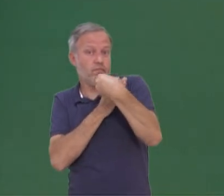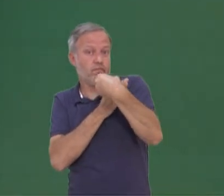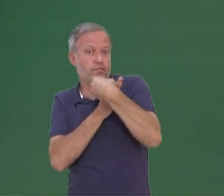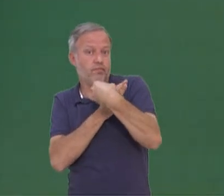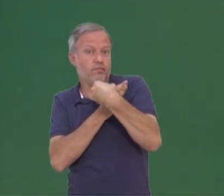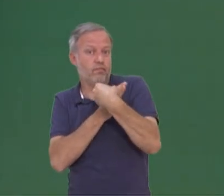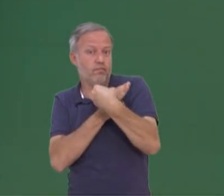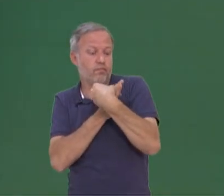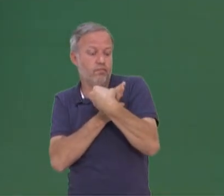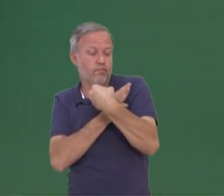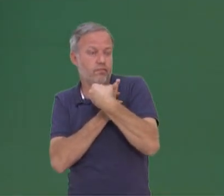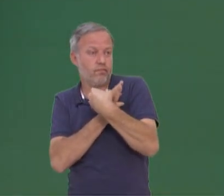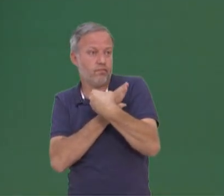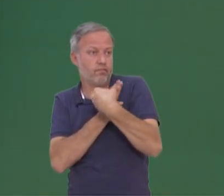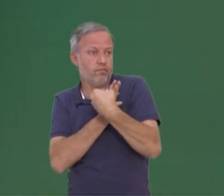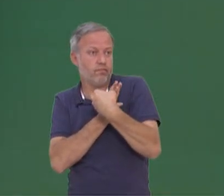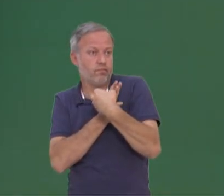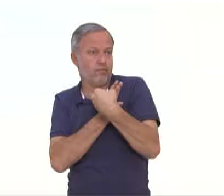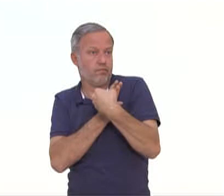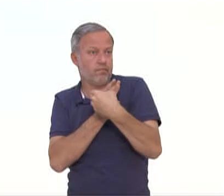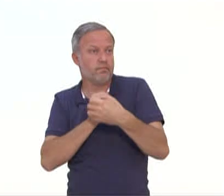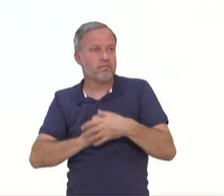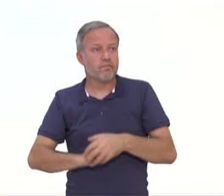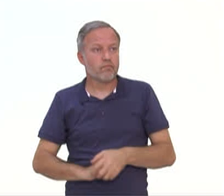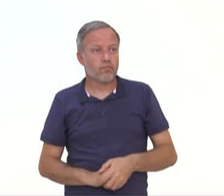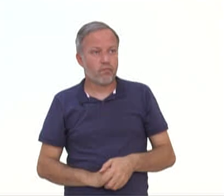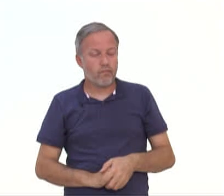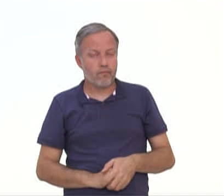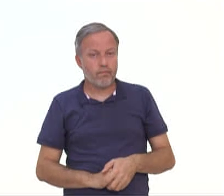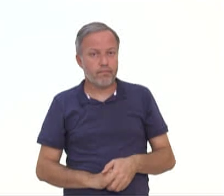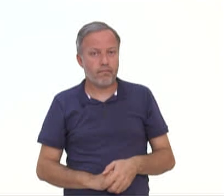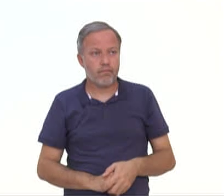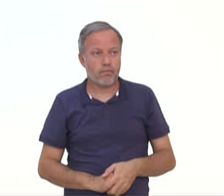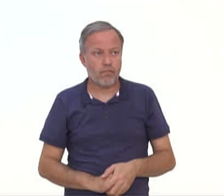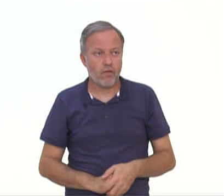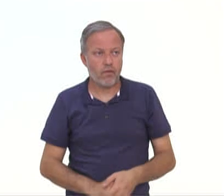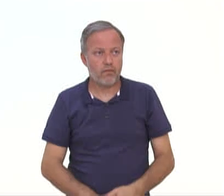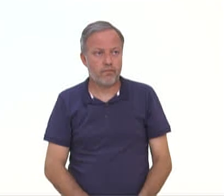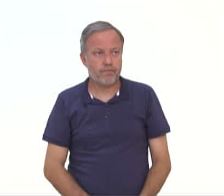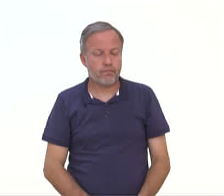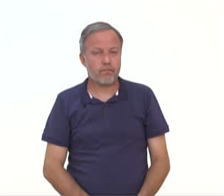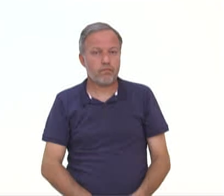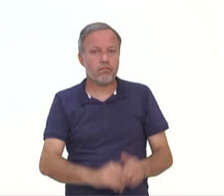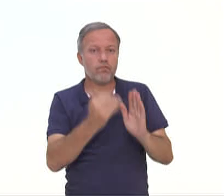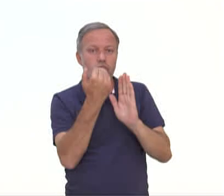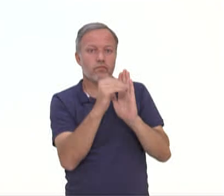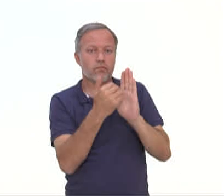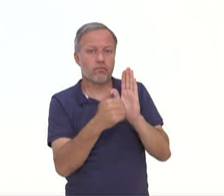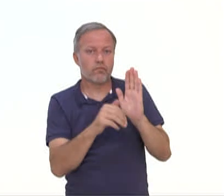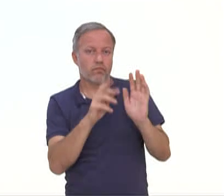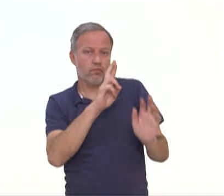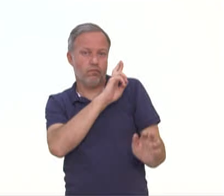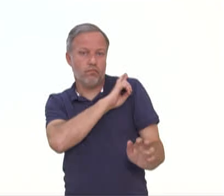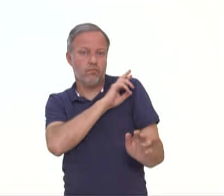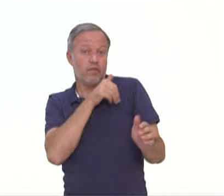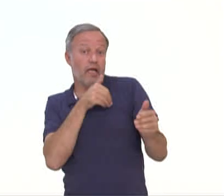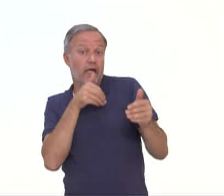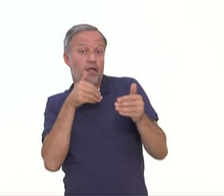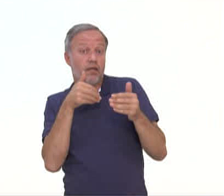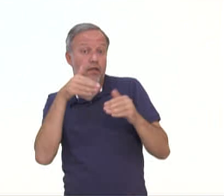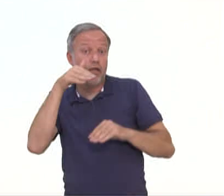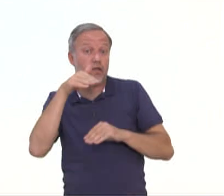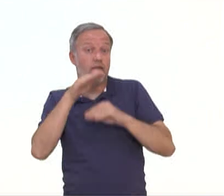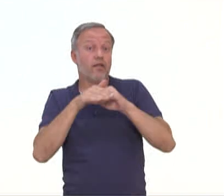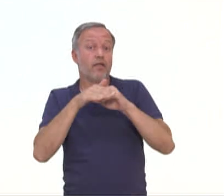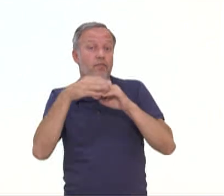defesa que englobou ele. A pergunta diz: estrutura responsável por delimitar a célula e